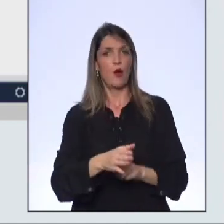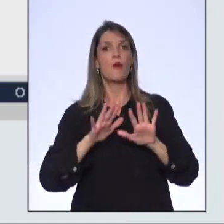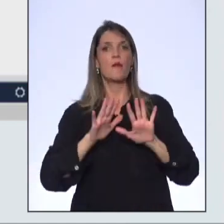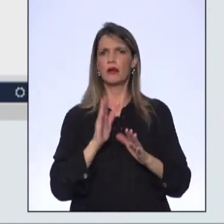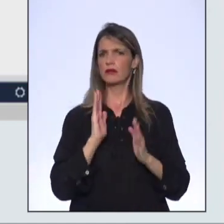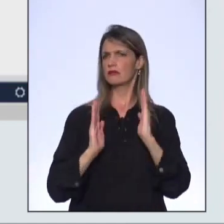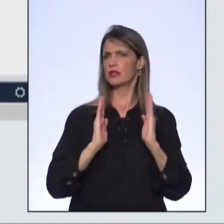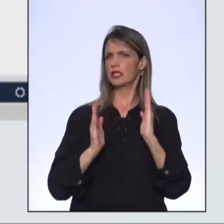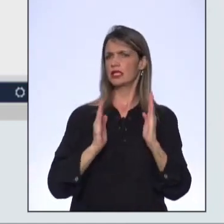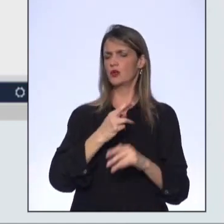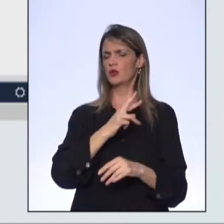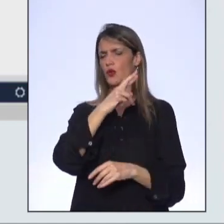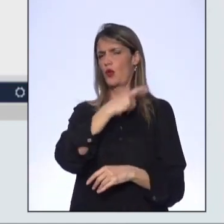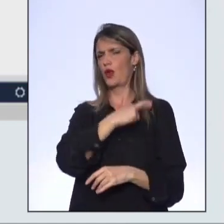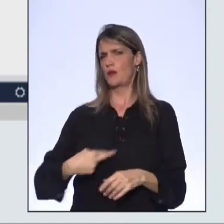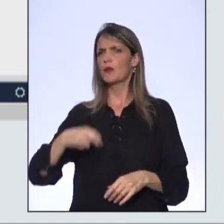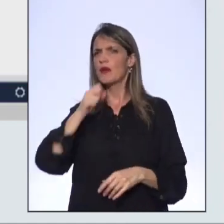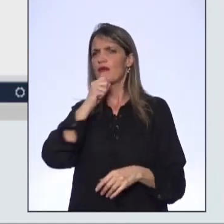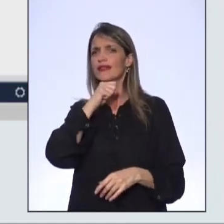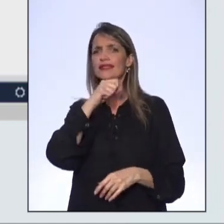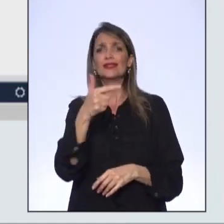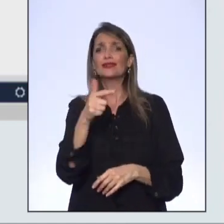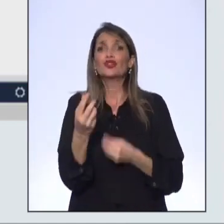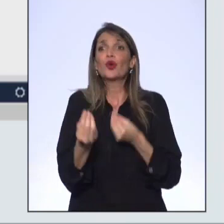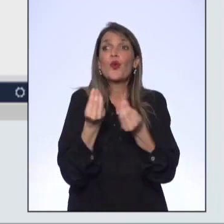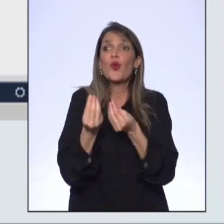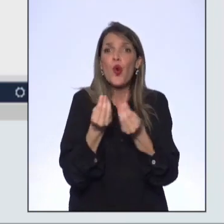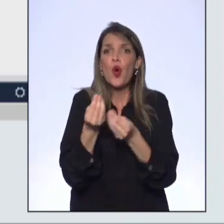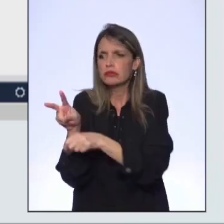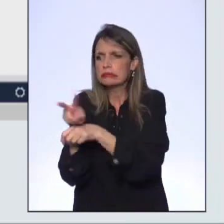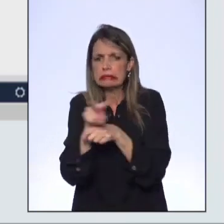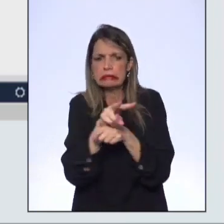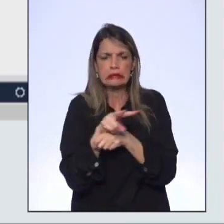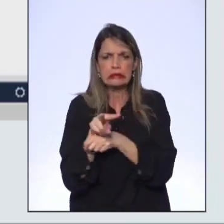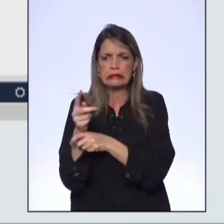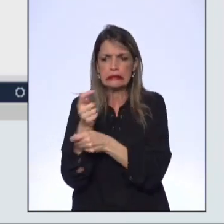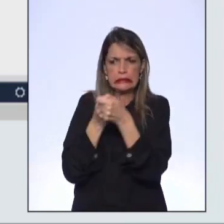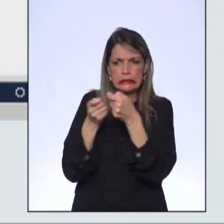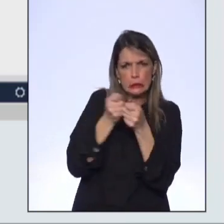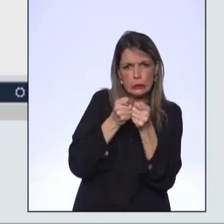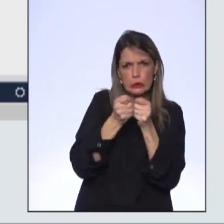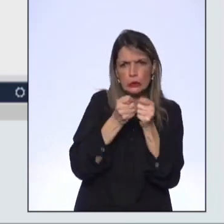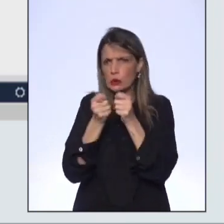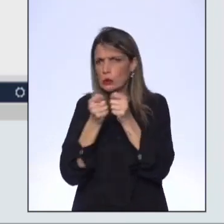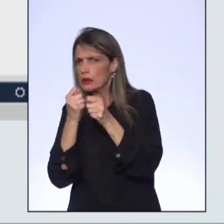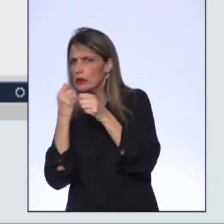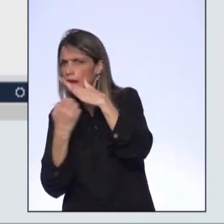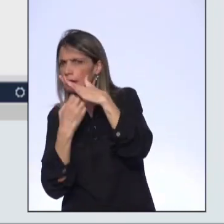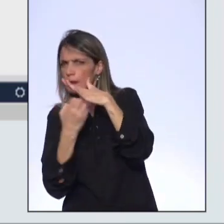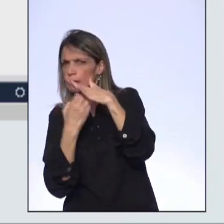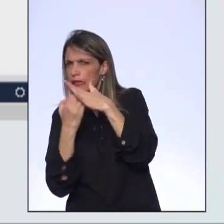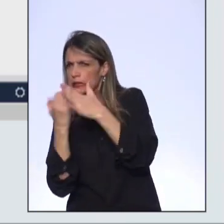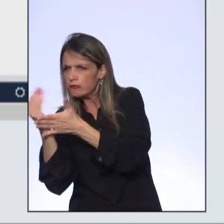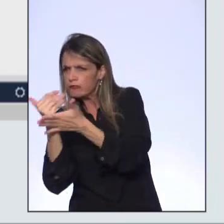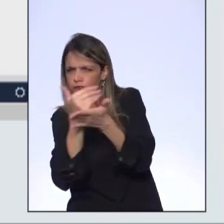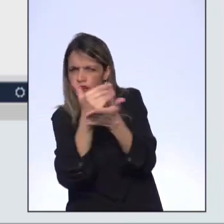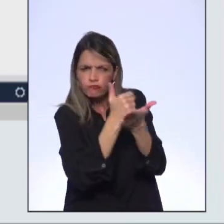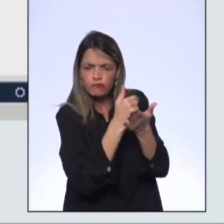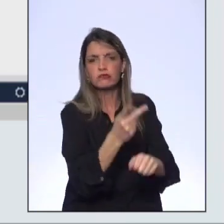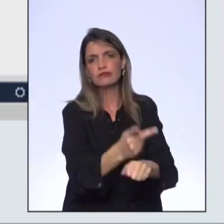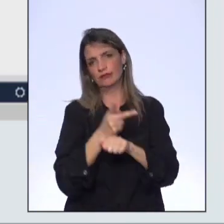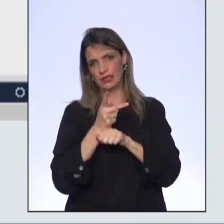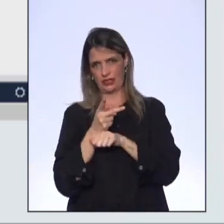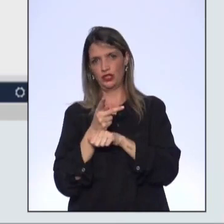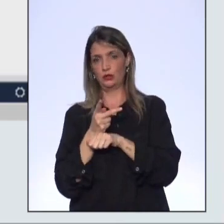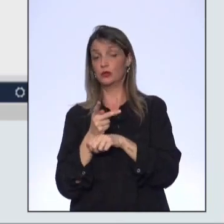momento da República Velha, não havia meios para fiscalizar e controlar as empresas que estavam tomando os empréstimos.